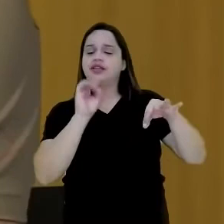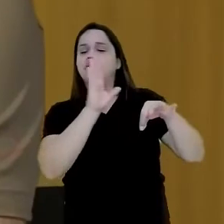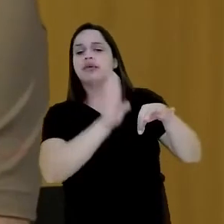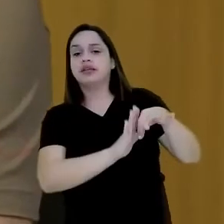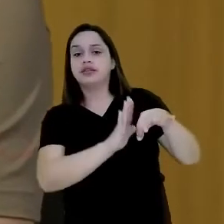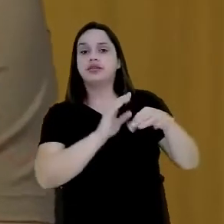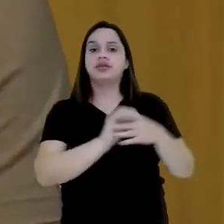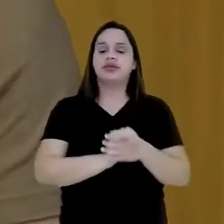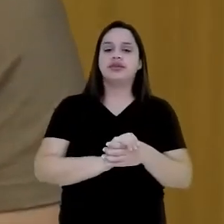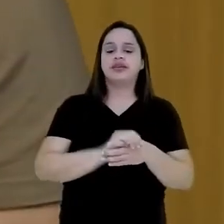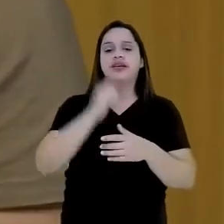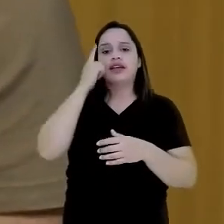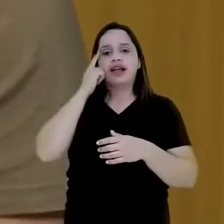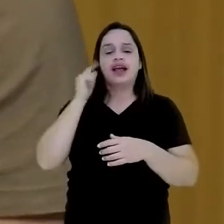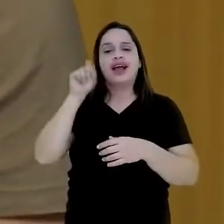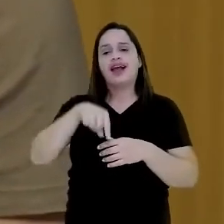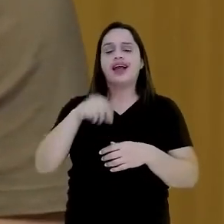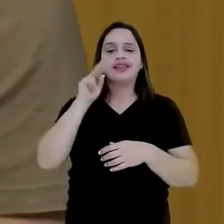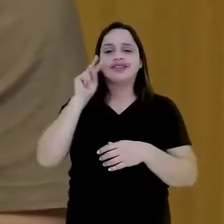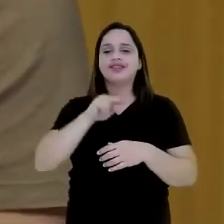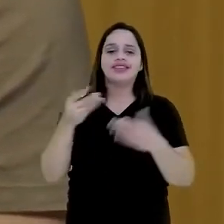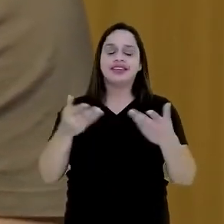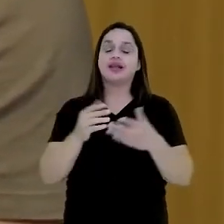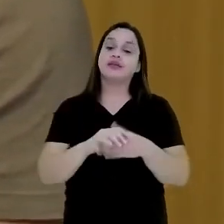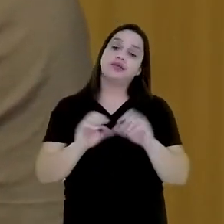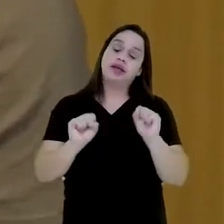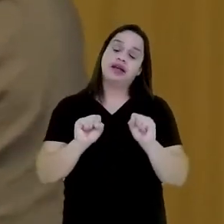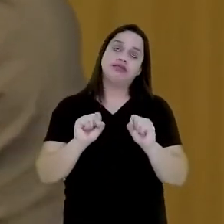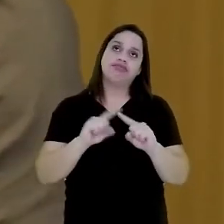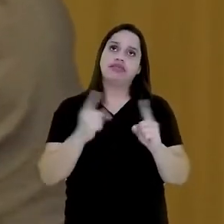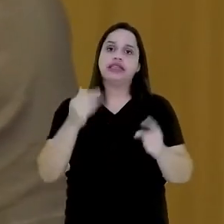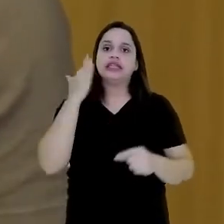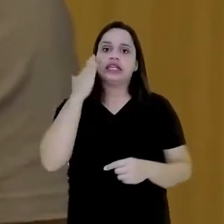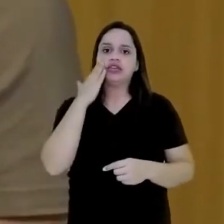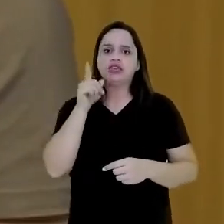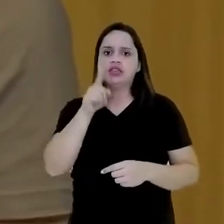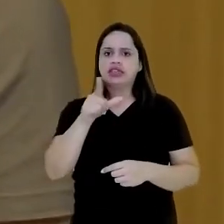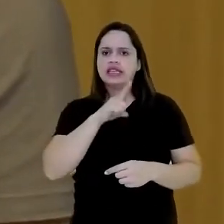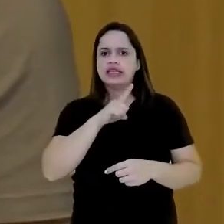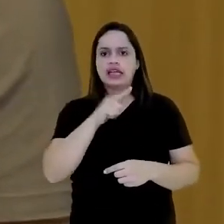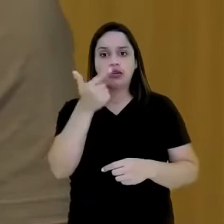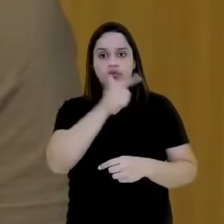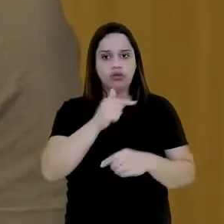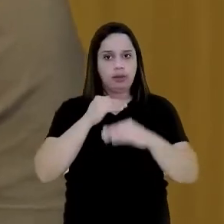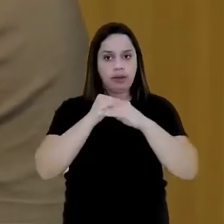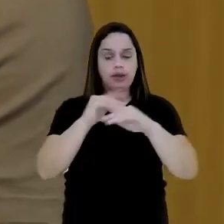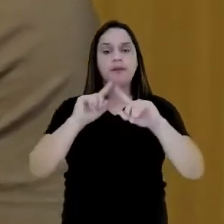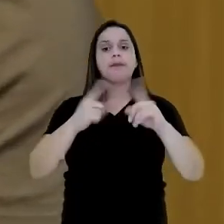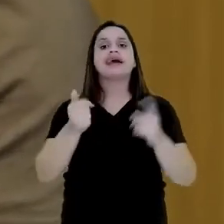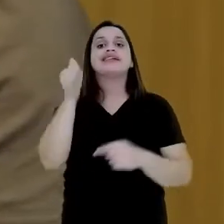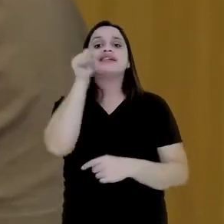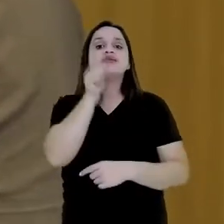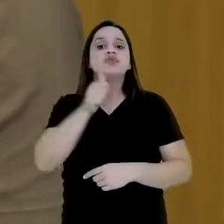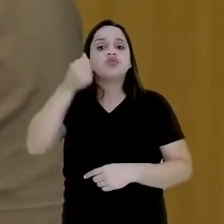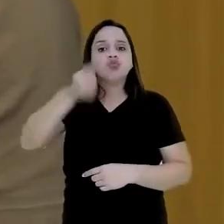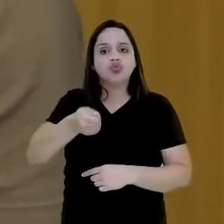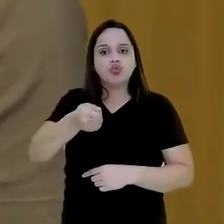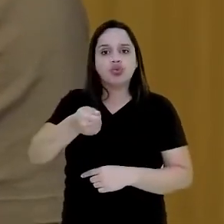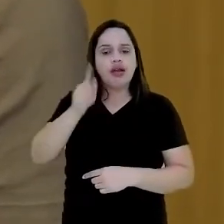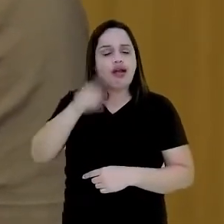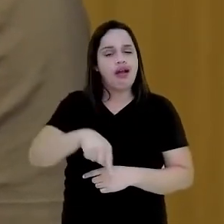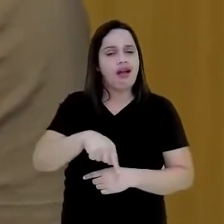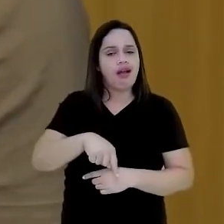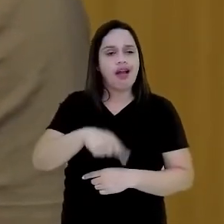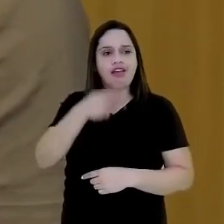Deus abençoe exato mas entendi você você então tem não tem um padrão agora as